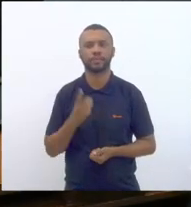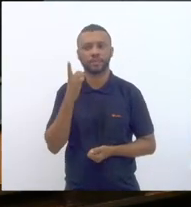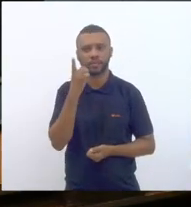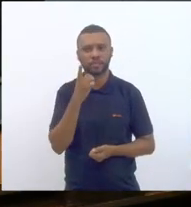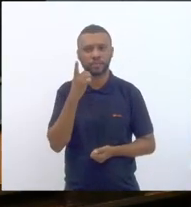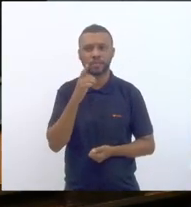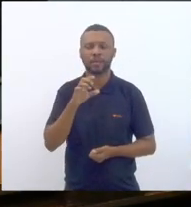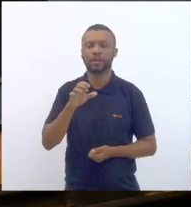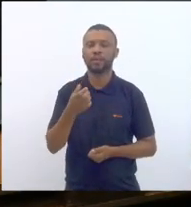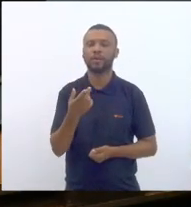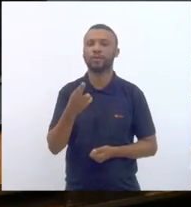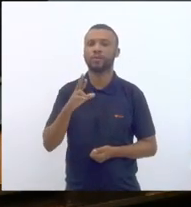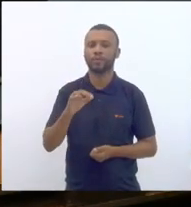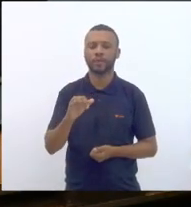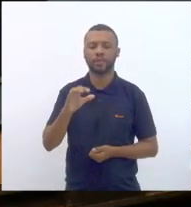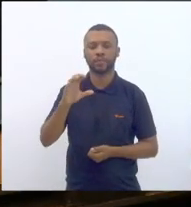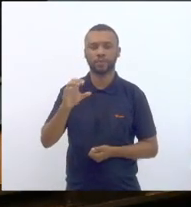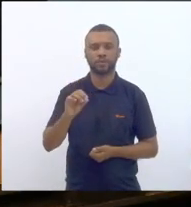Deputado Eurico Júnior.